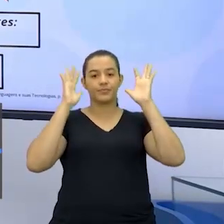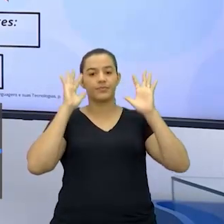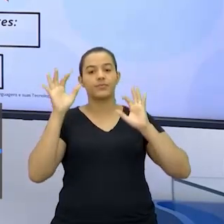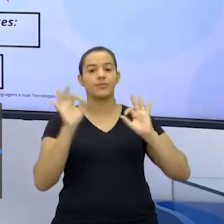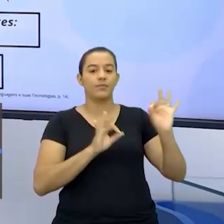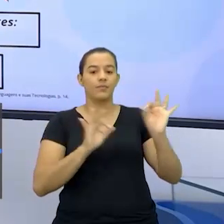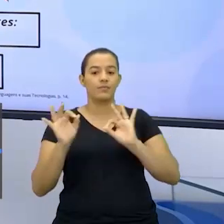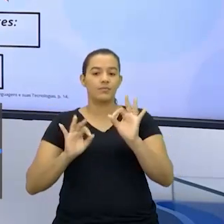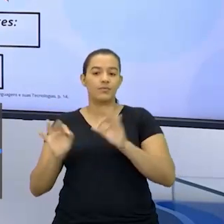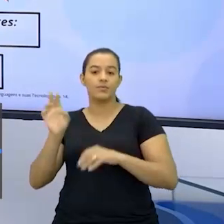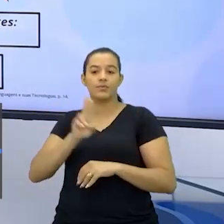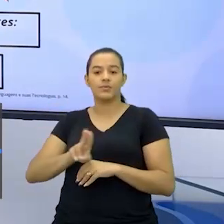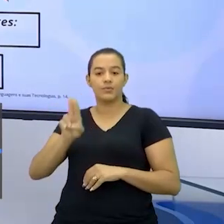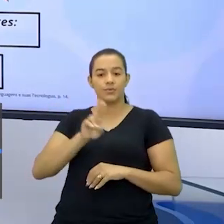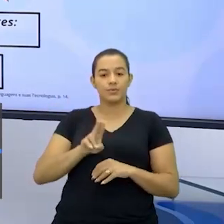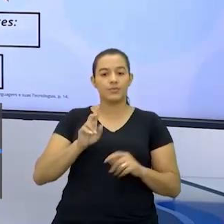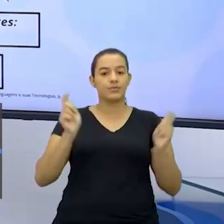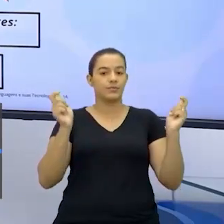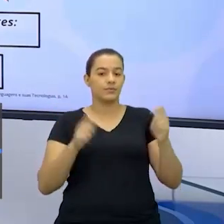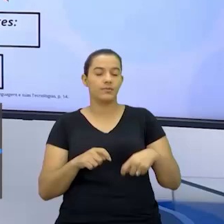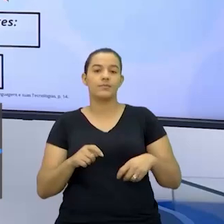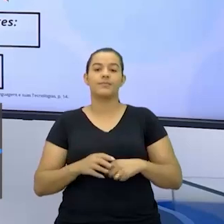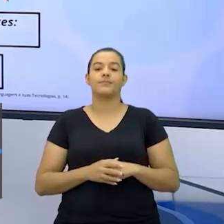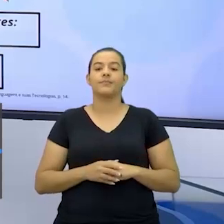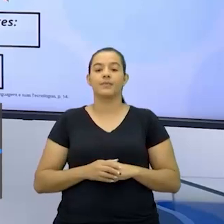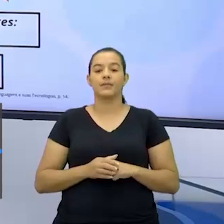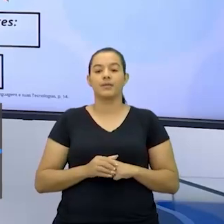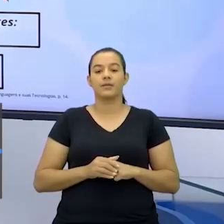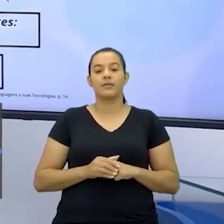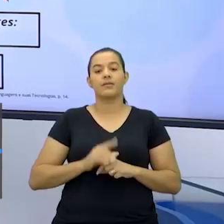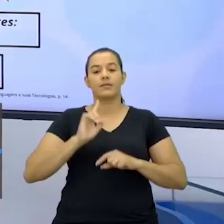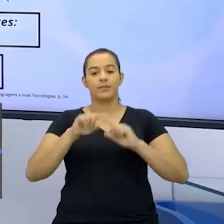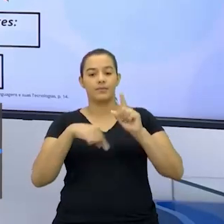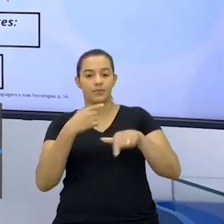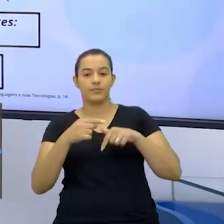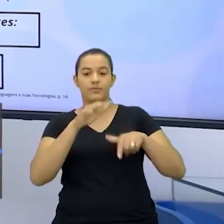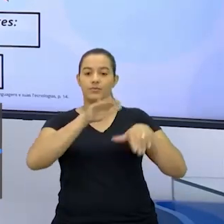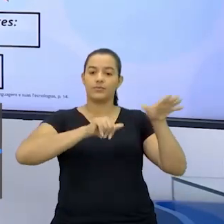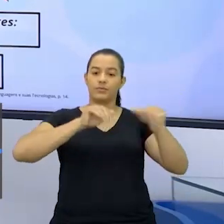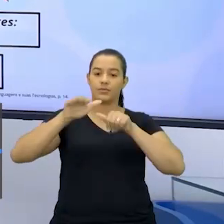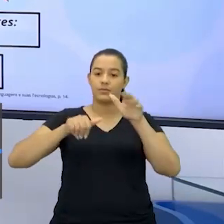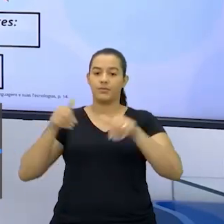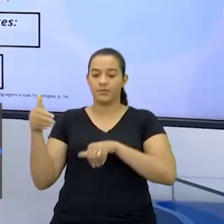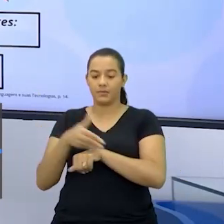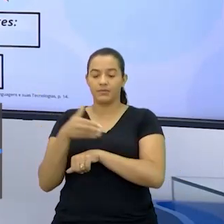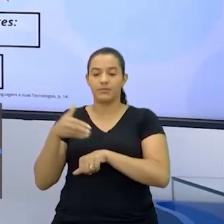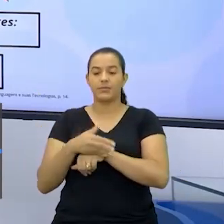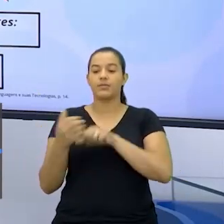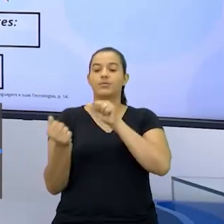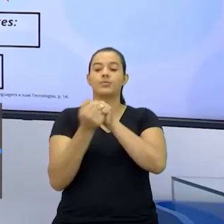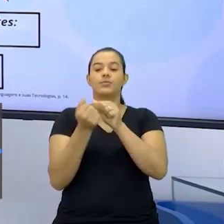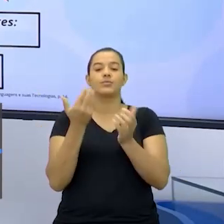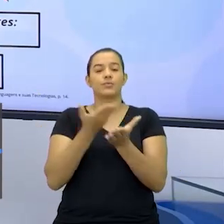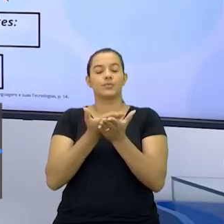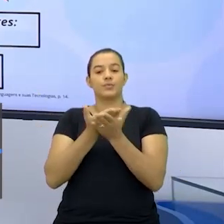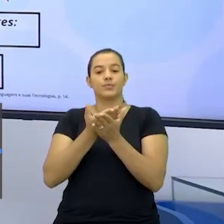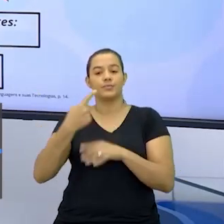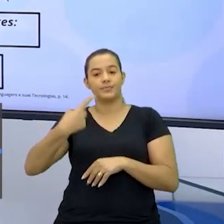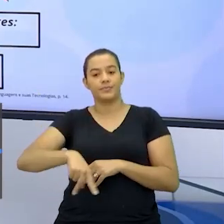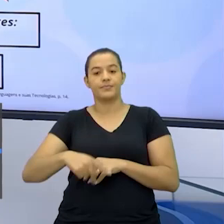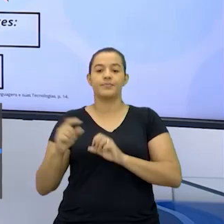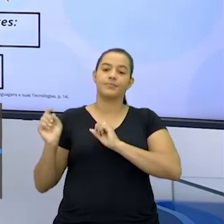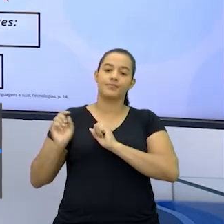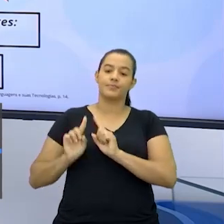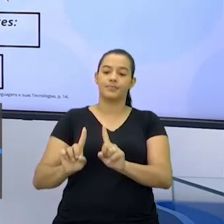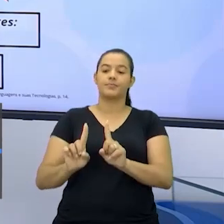equipamentos, materiais, o que a gente pode usar. E aí a gente vai chamar mais gente para participar aqui conosco dessas aulas, certo? Então,